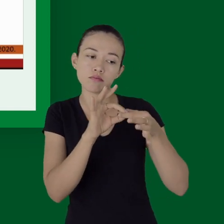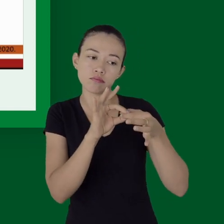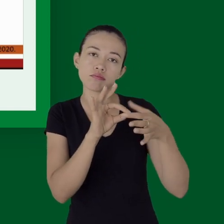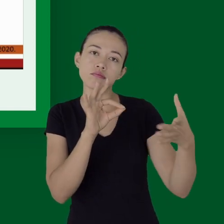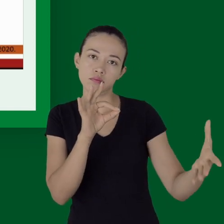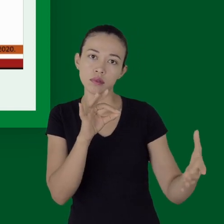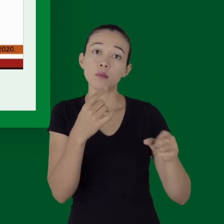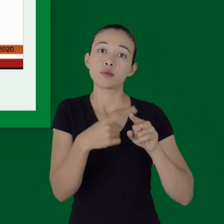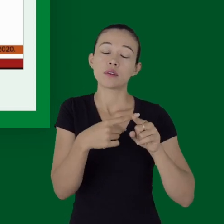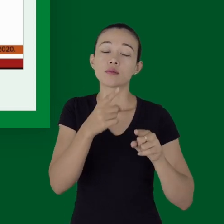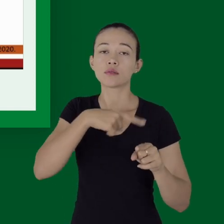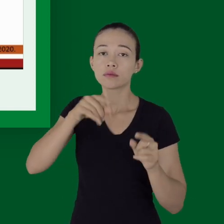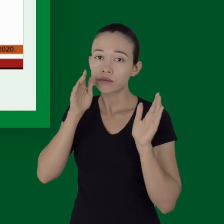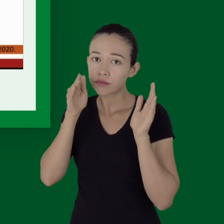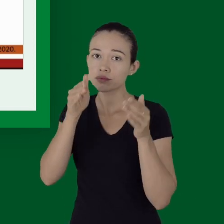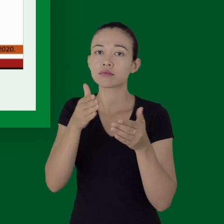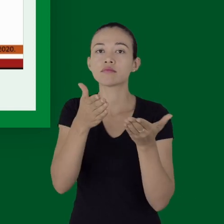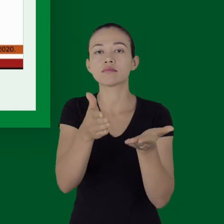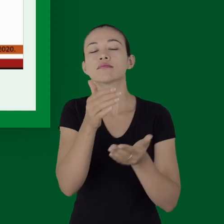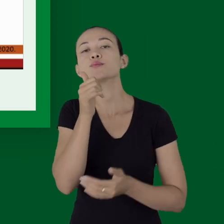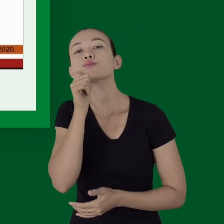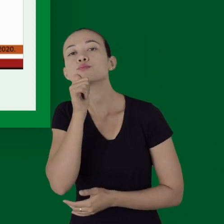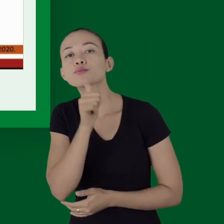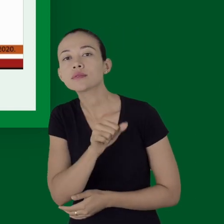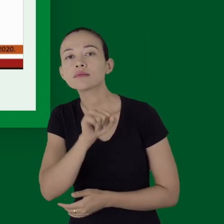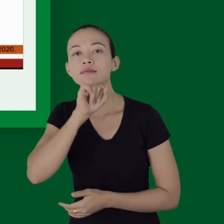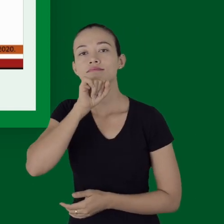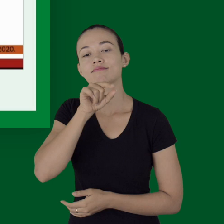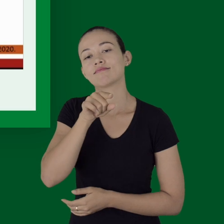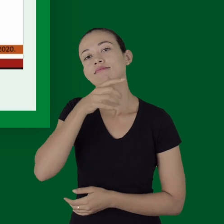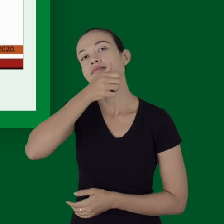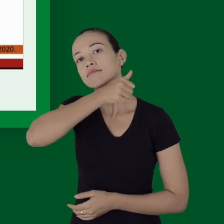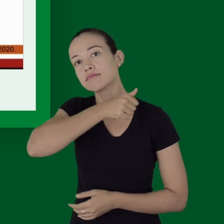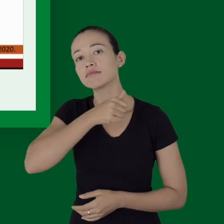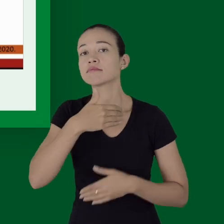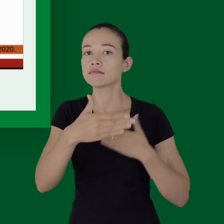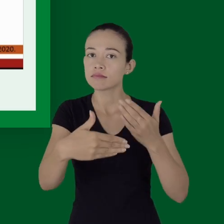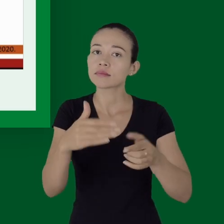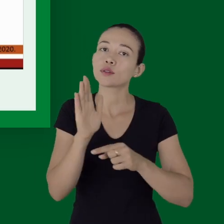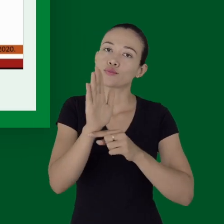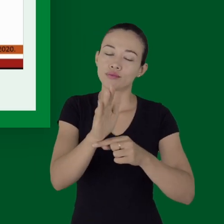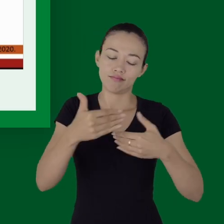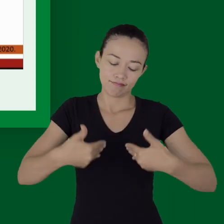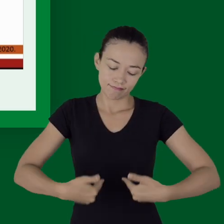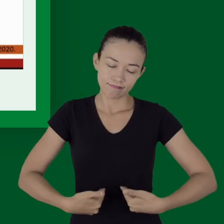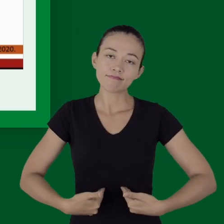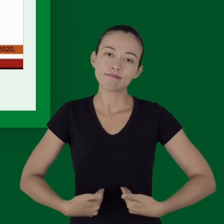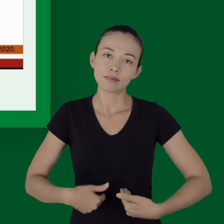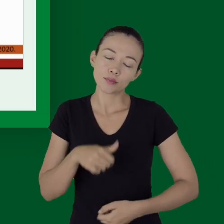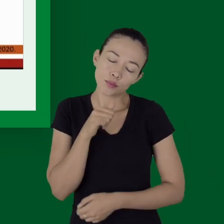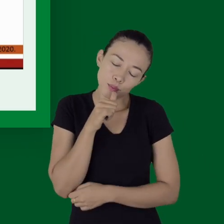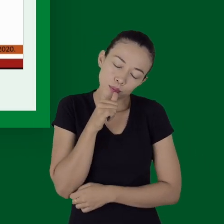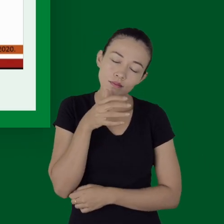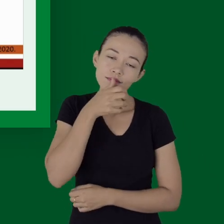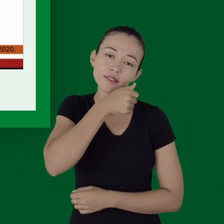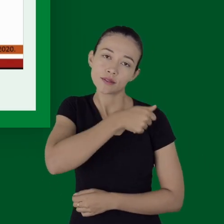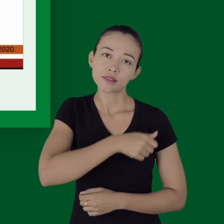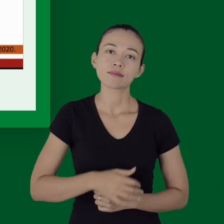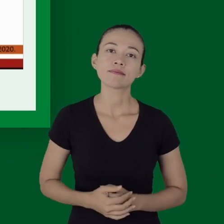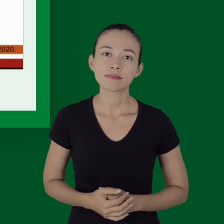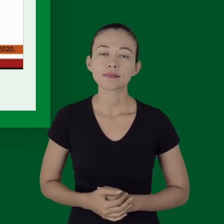gente tem que salvar a mãe até para que o bebê seja salvo. E, em casos